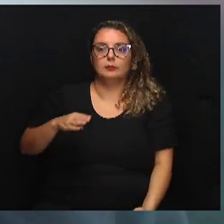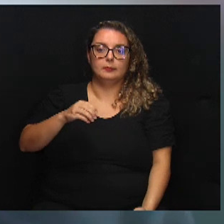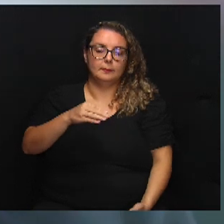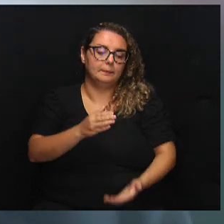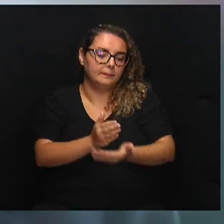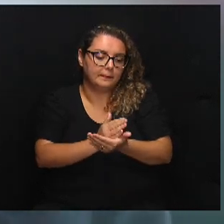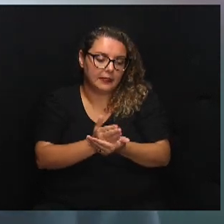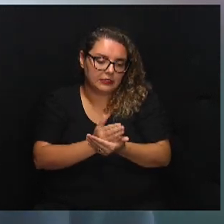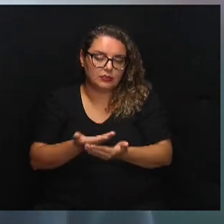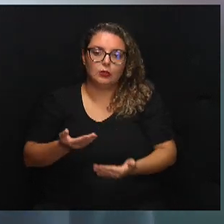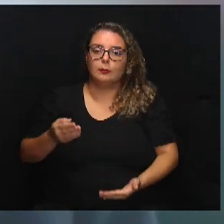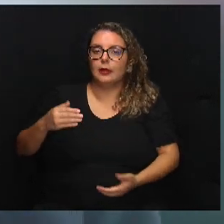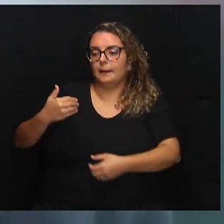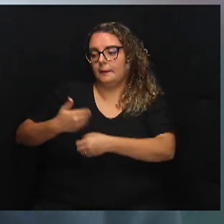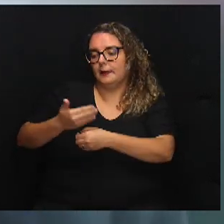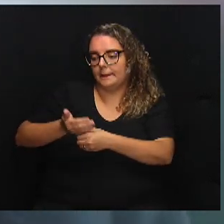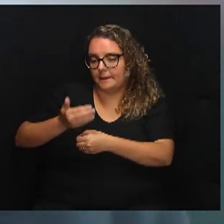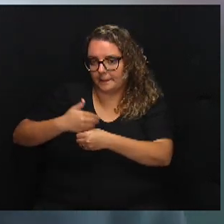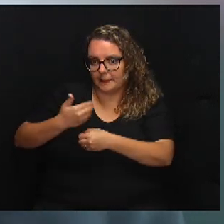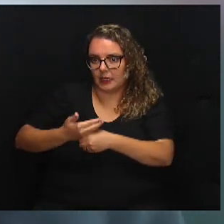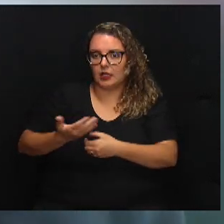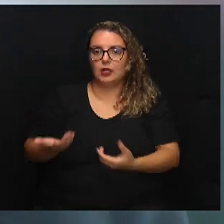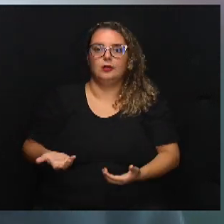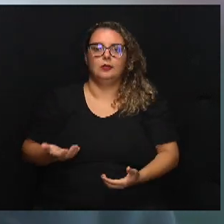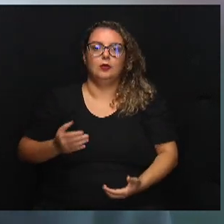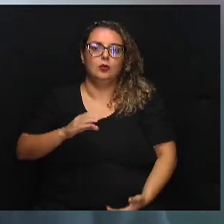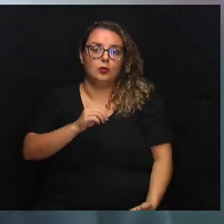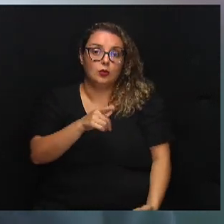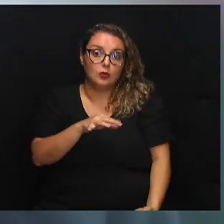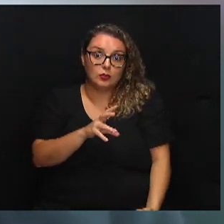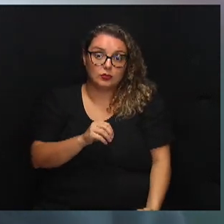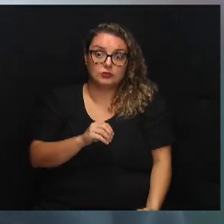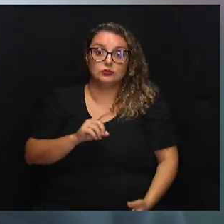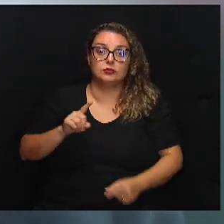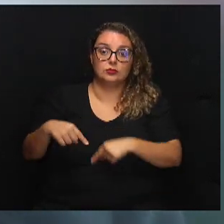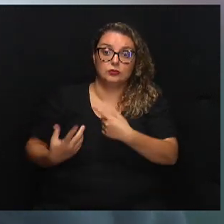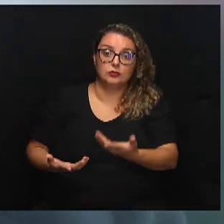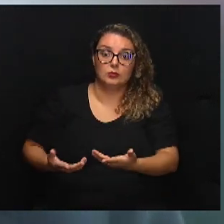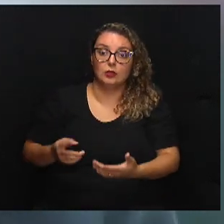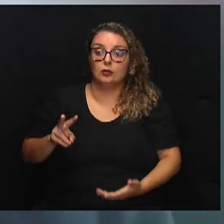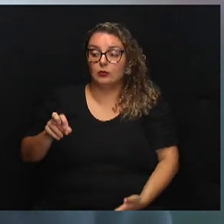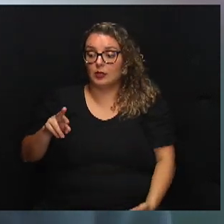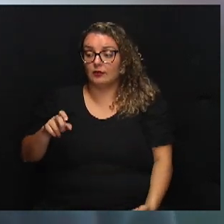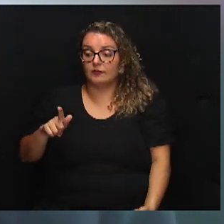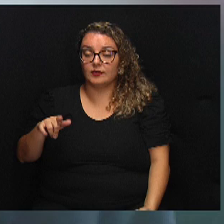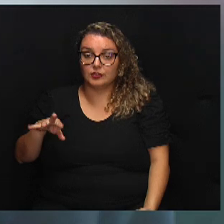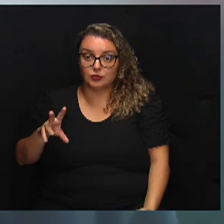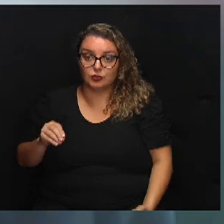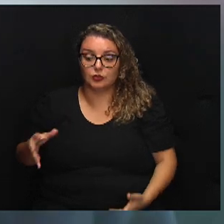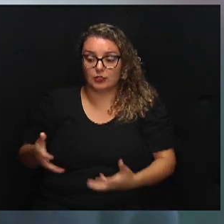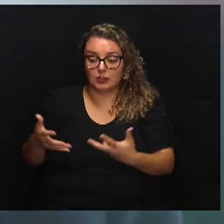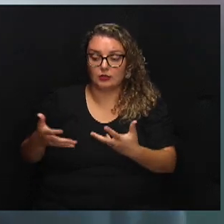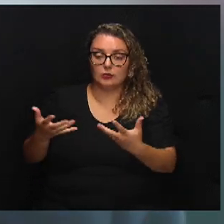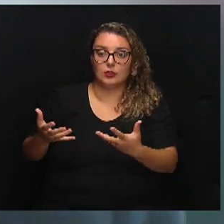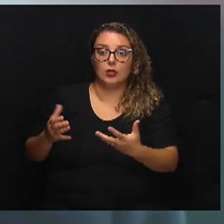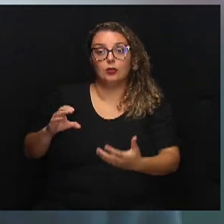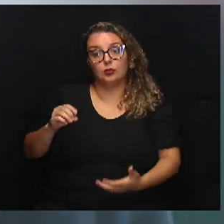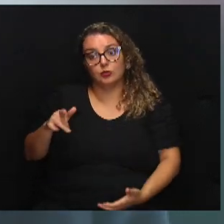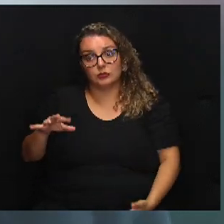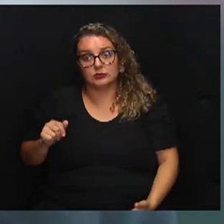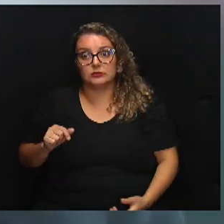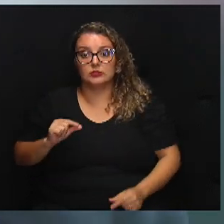pode ser utilizada um legume cozido, outros legumes, uma verdura cozida, e gradativamente